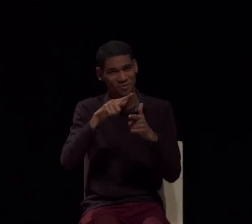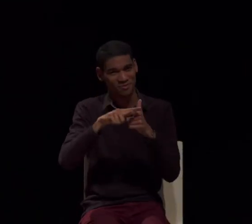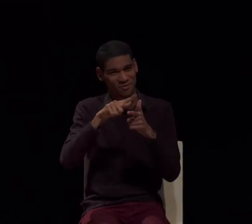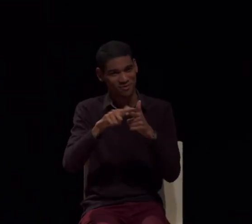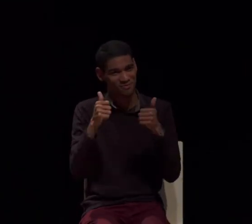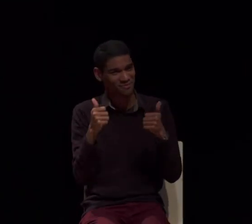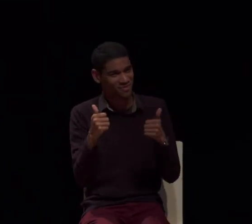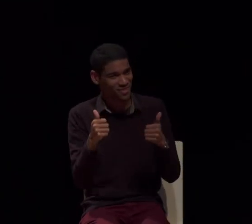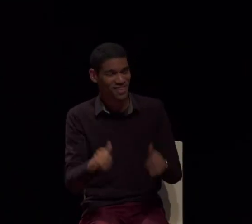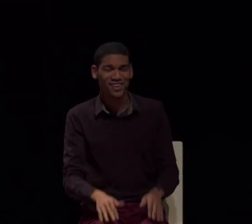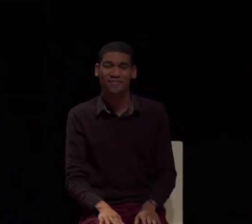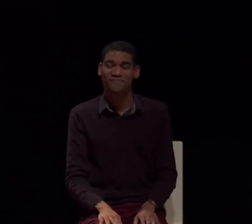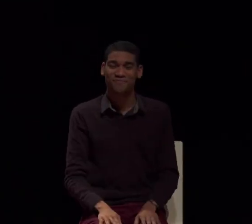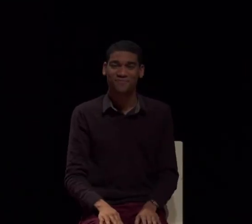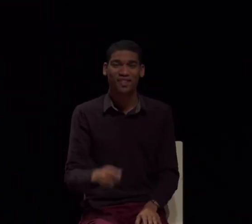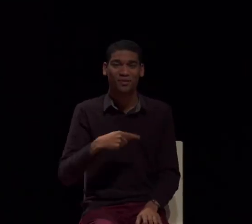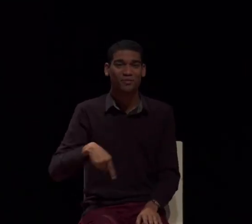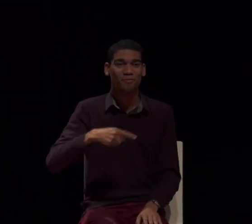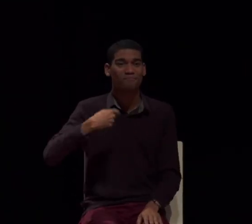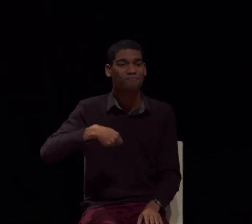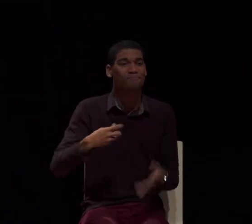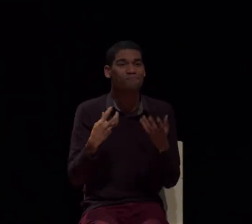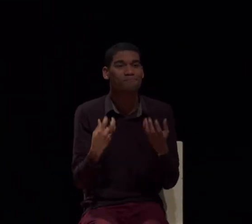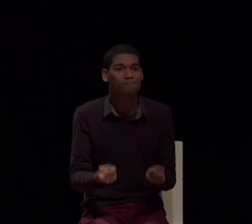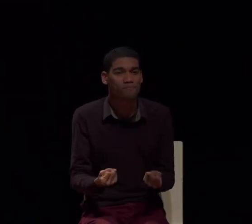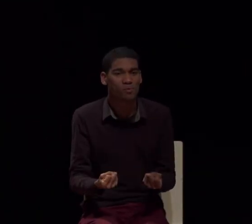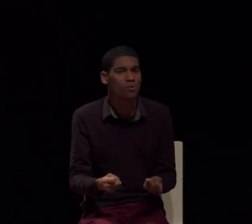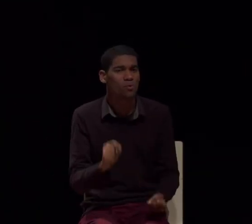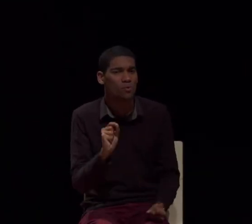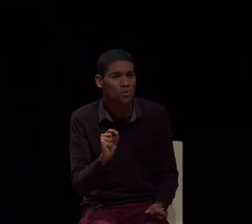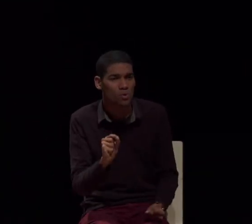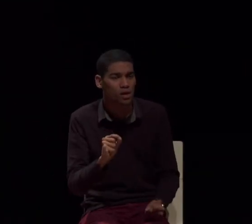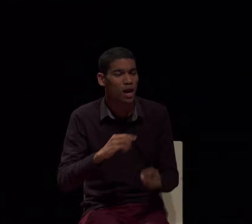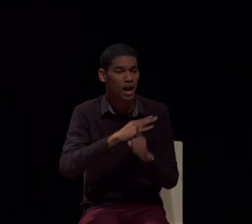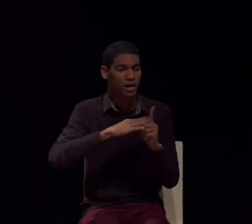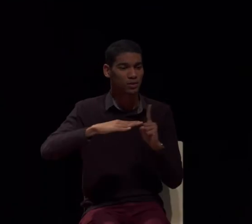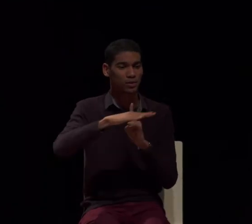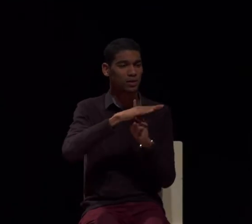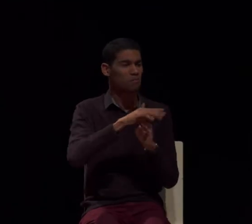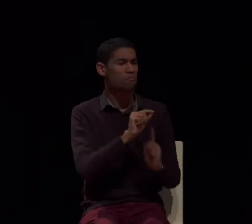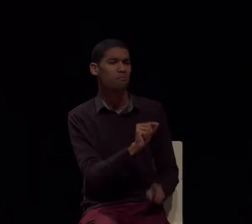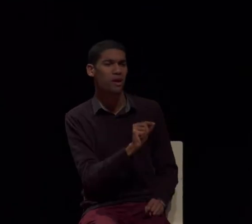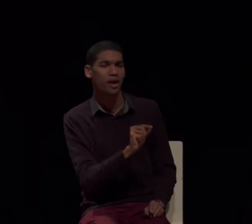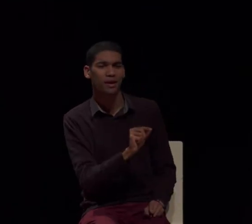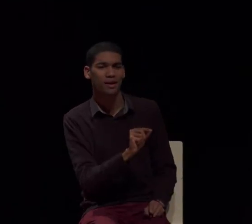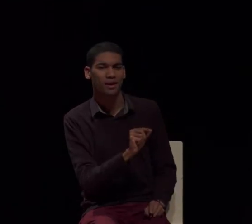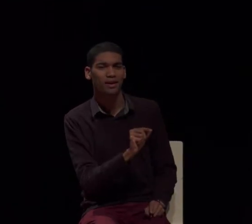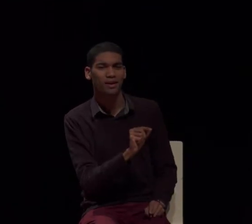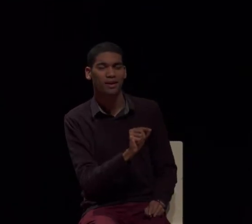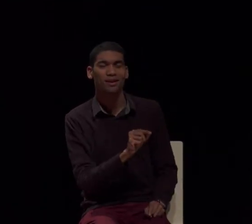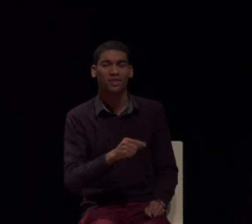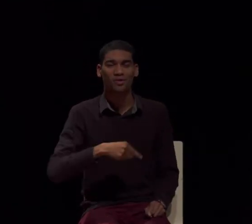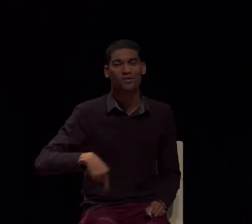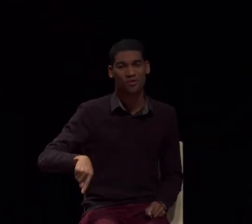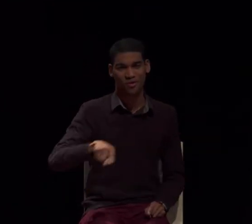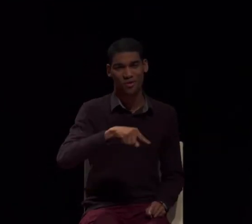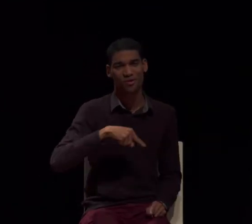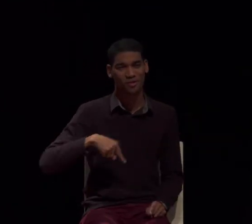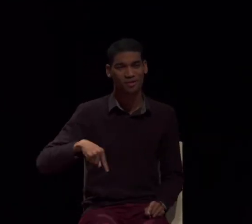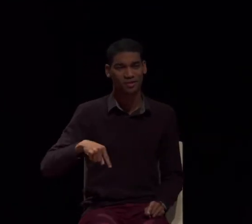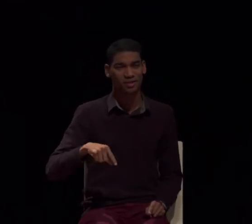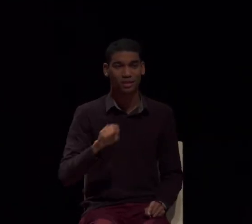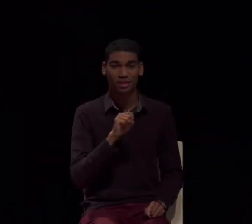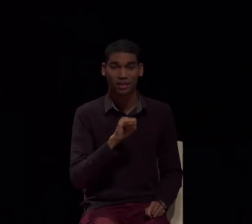a gente admitir que a sociedade somos nós e que se a gente não